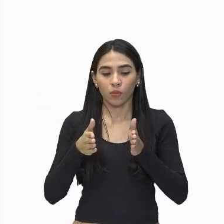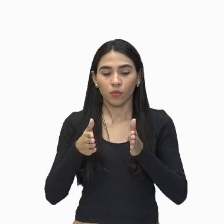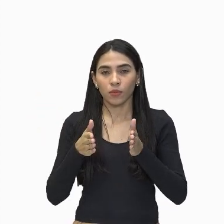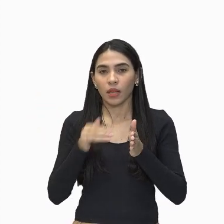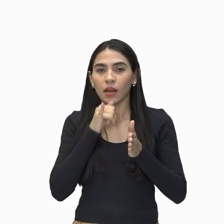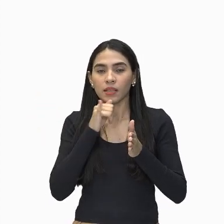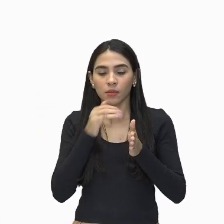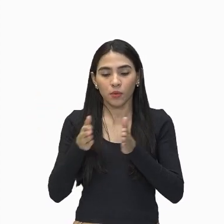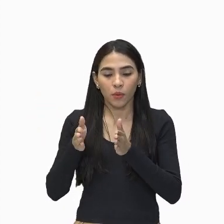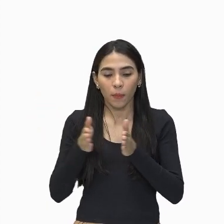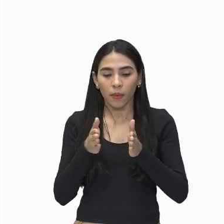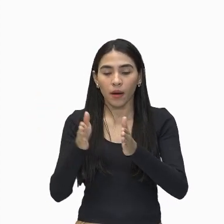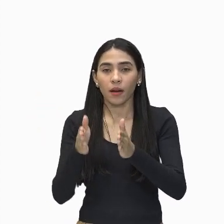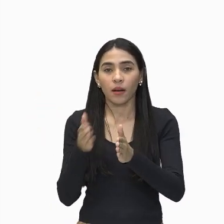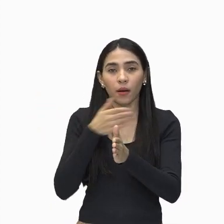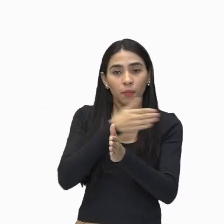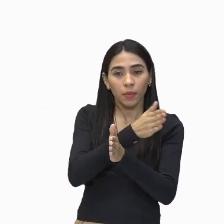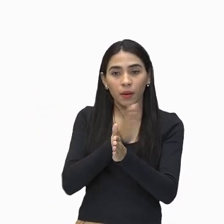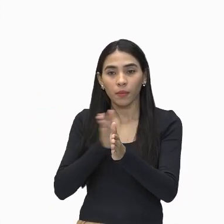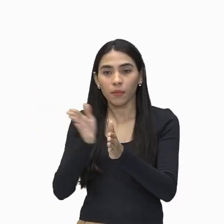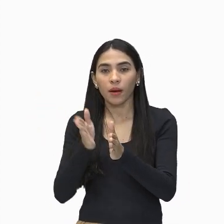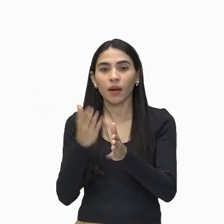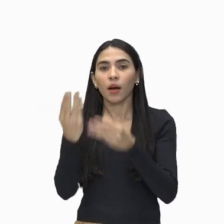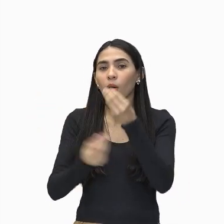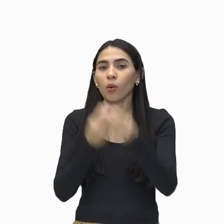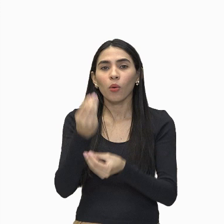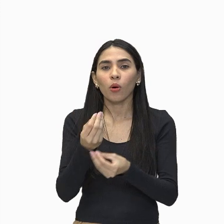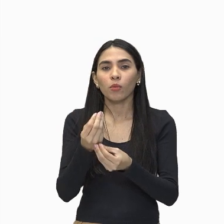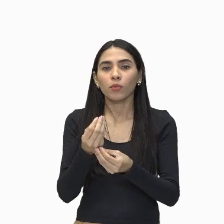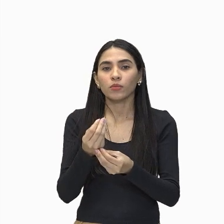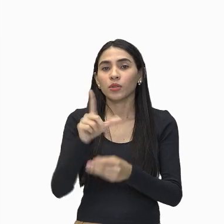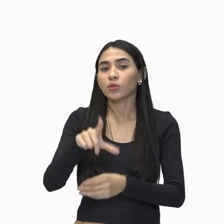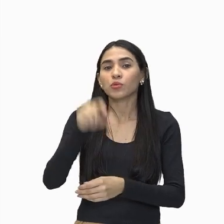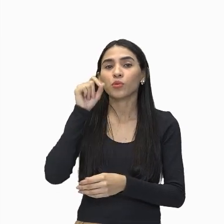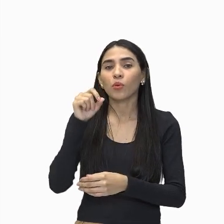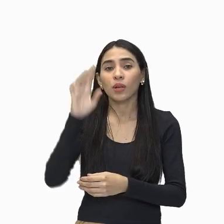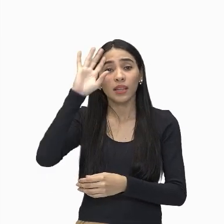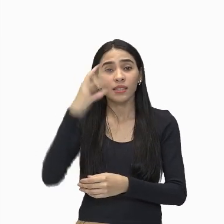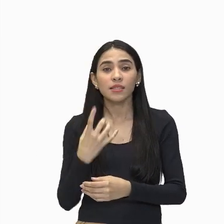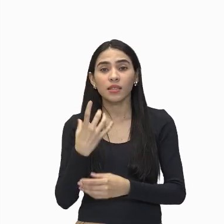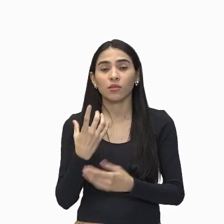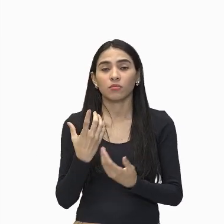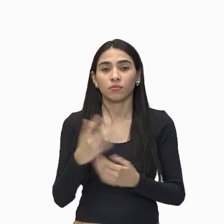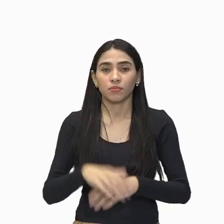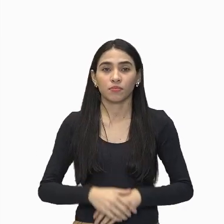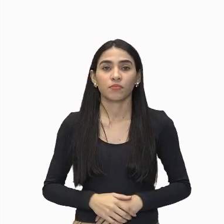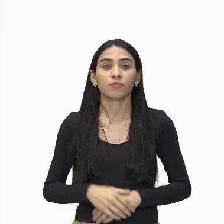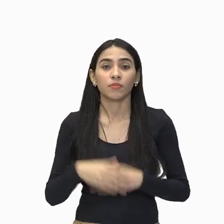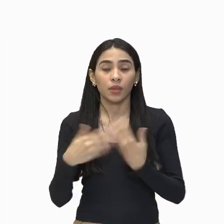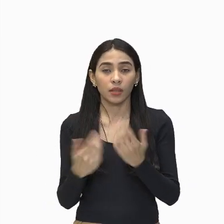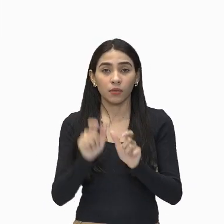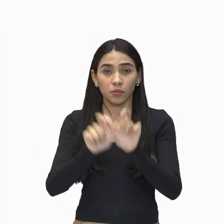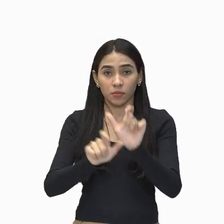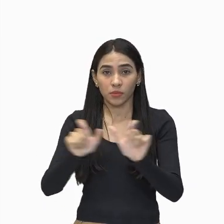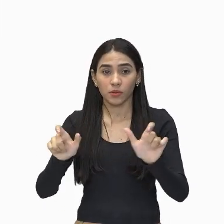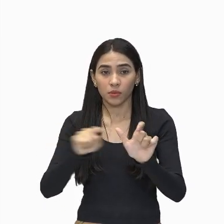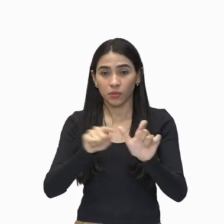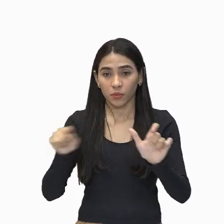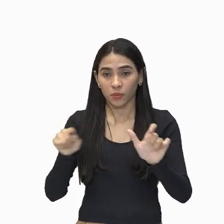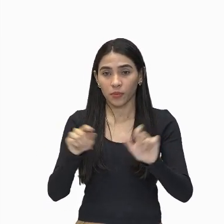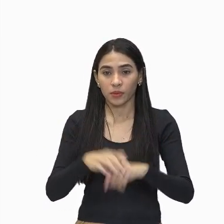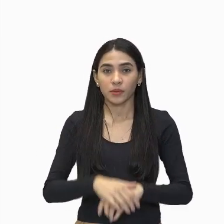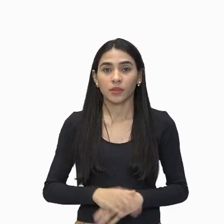2 caminhos e como é que ele vai fazer? Que decisões eu posso tomar aí? Os indivíduos,